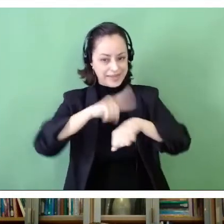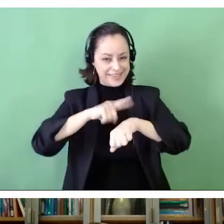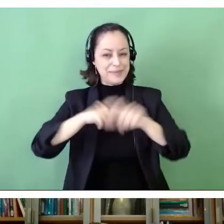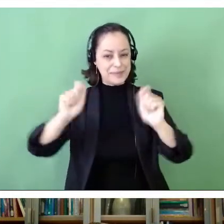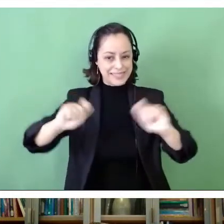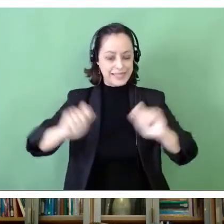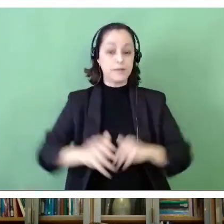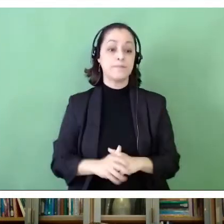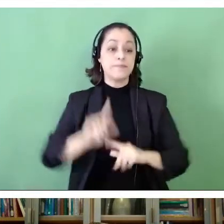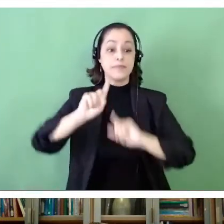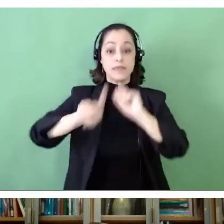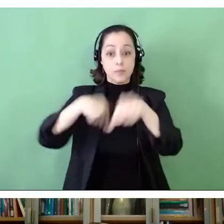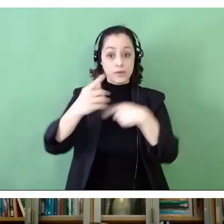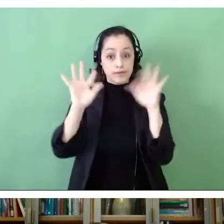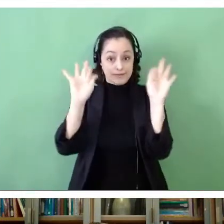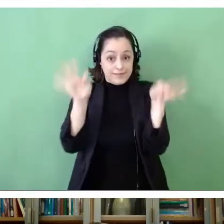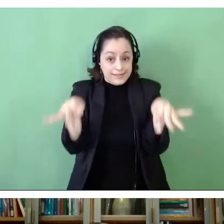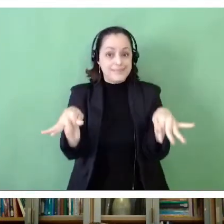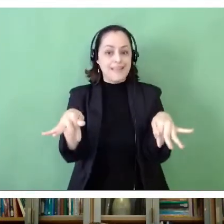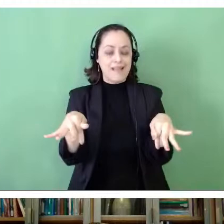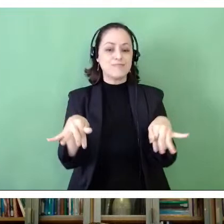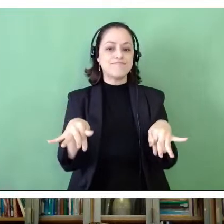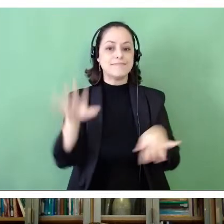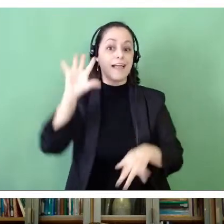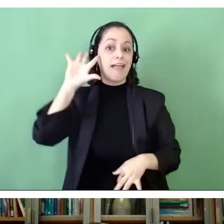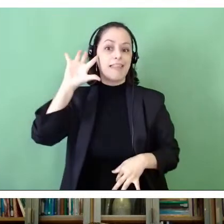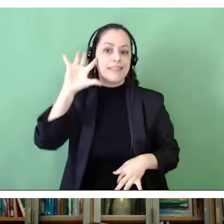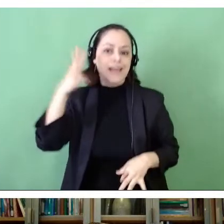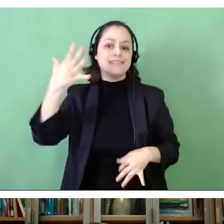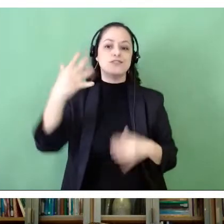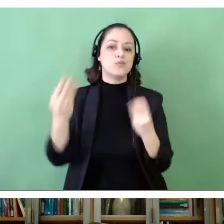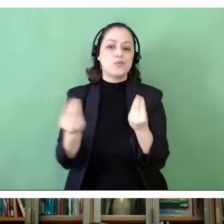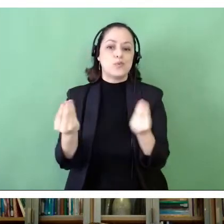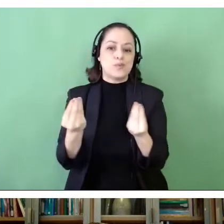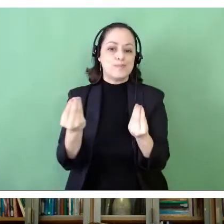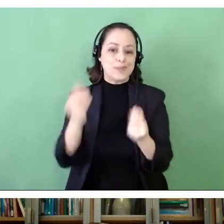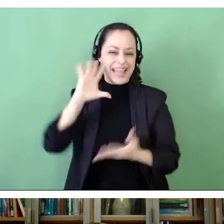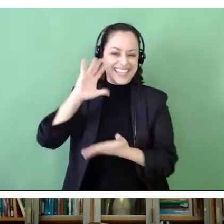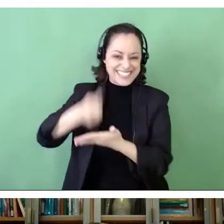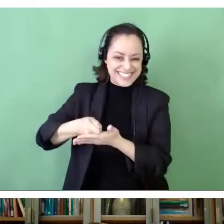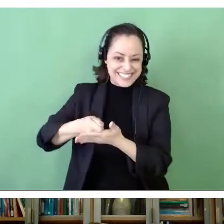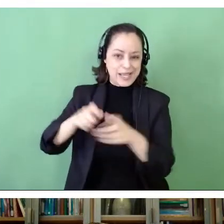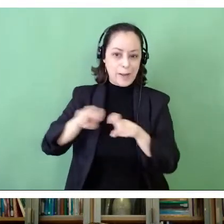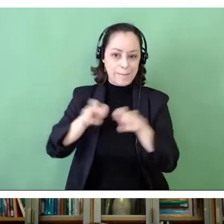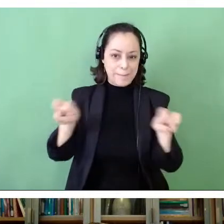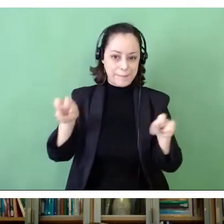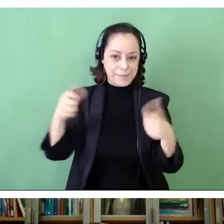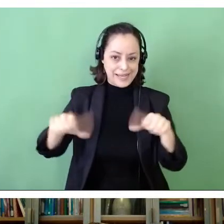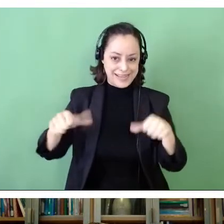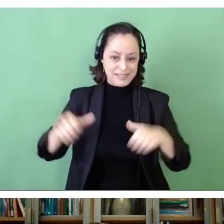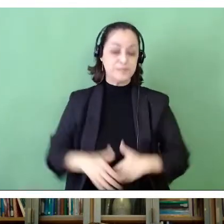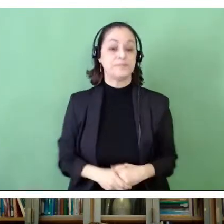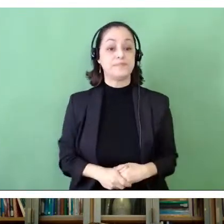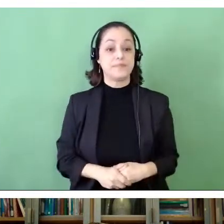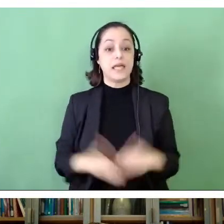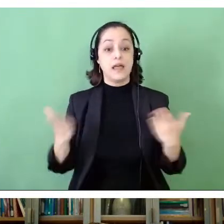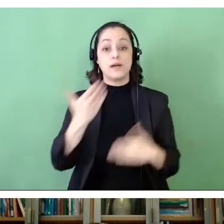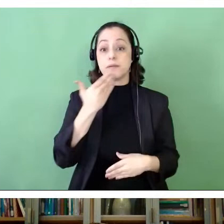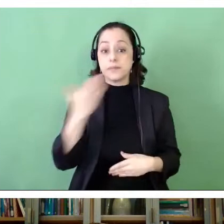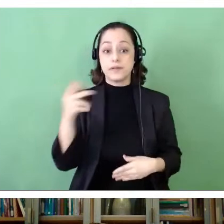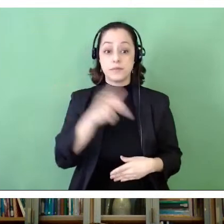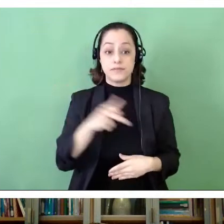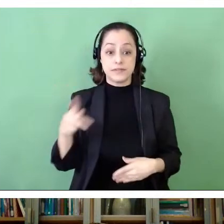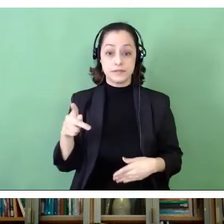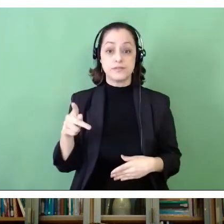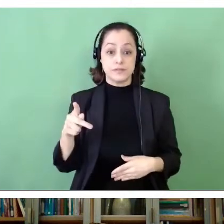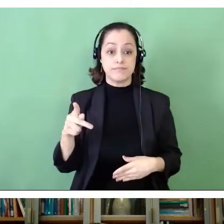E no final, decidiremos. Okay? Eu peço então que a professora Patrícia. Eu